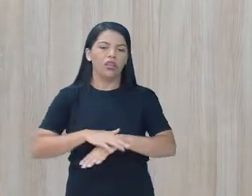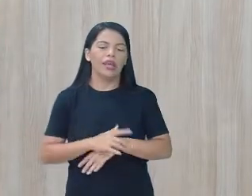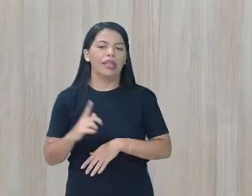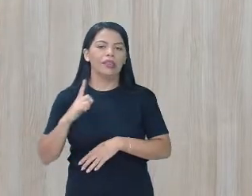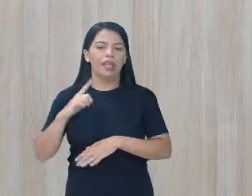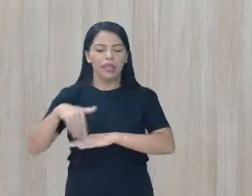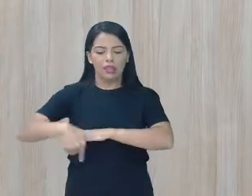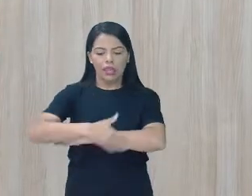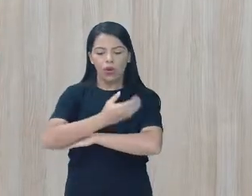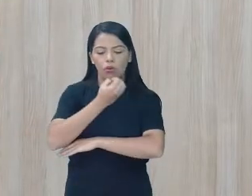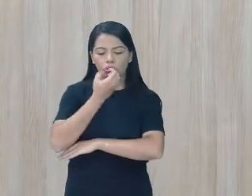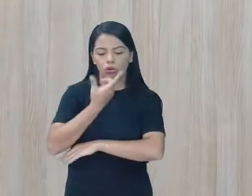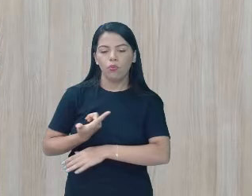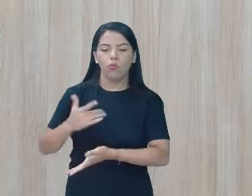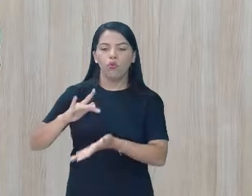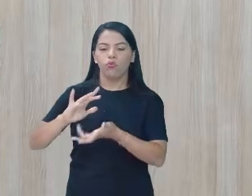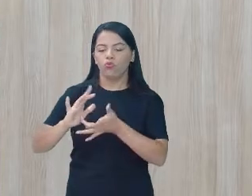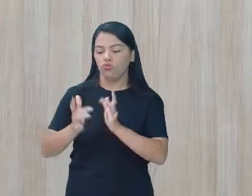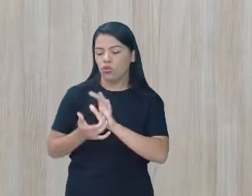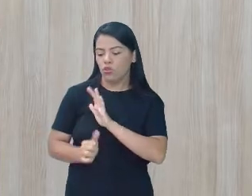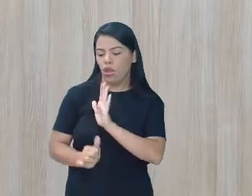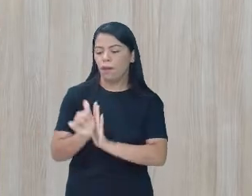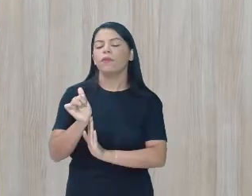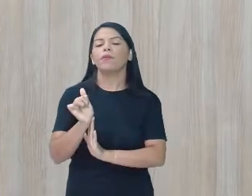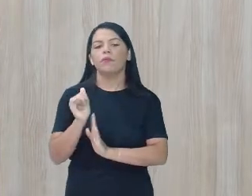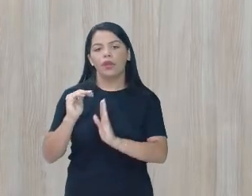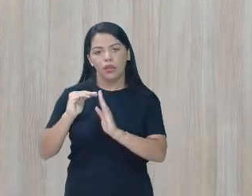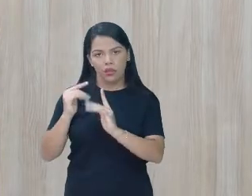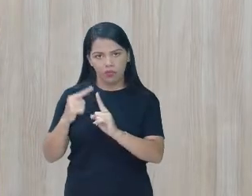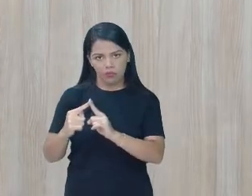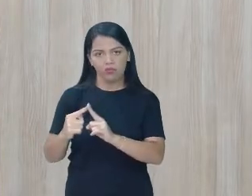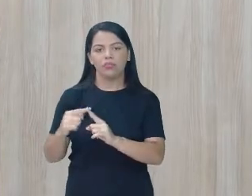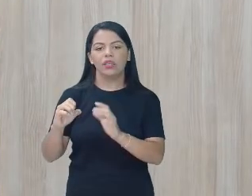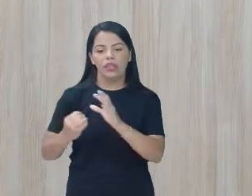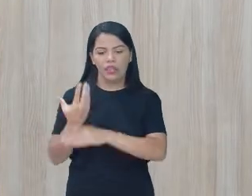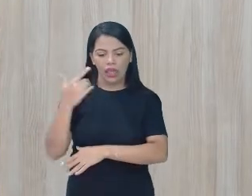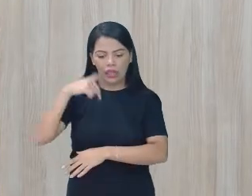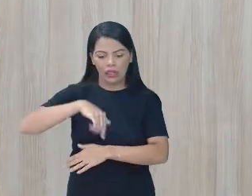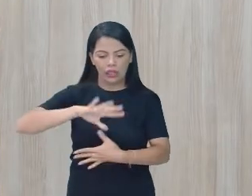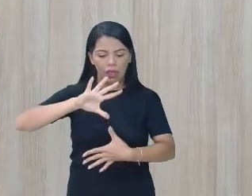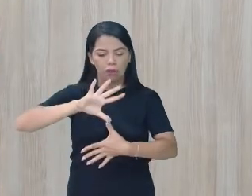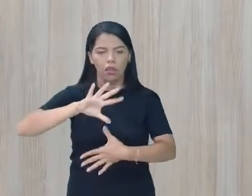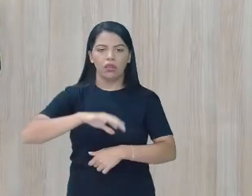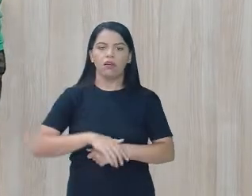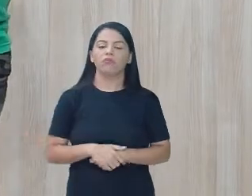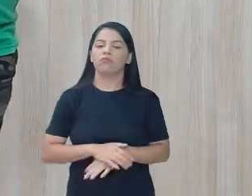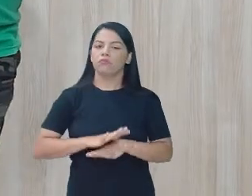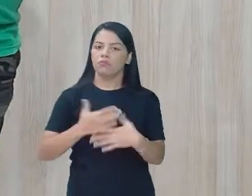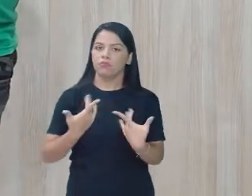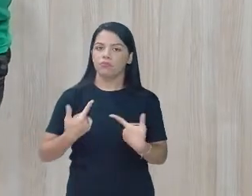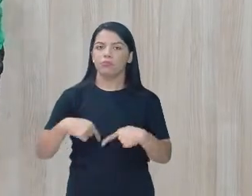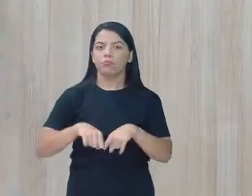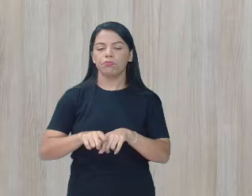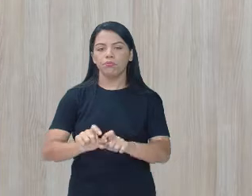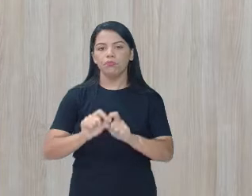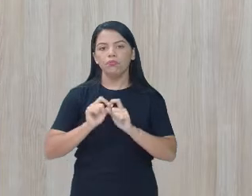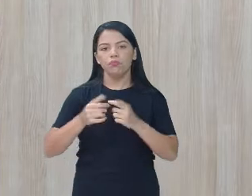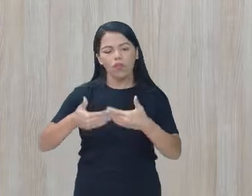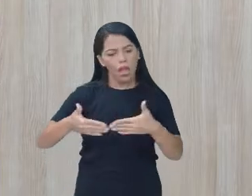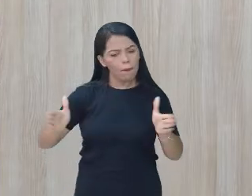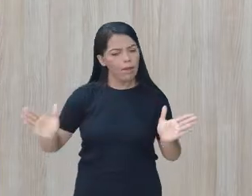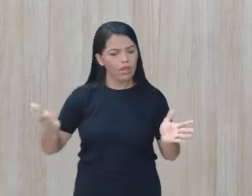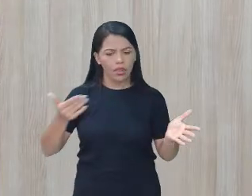e ela é a primeira sinagoga das Américas, né? Inclusive aberta